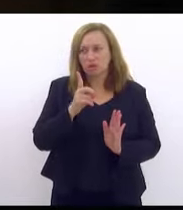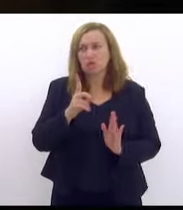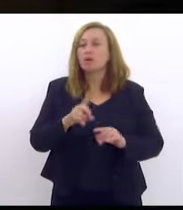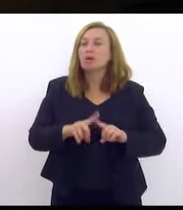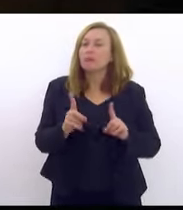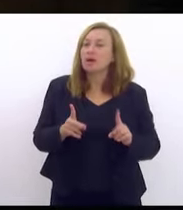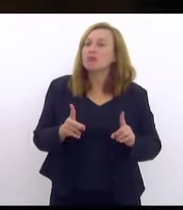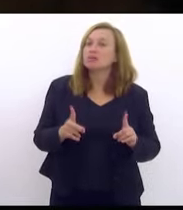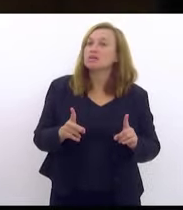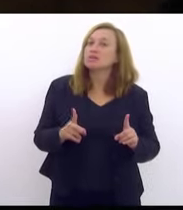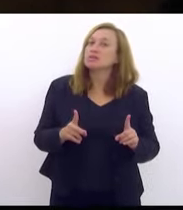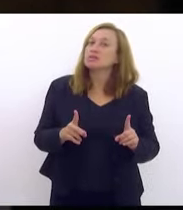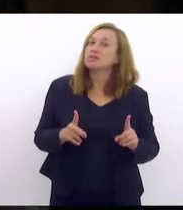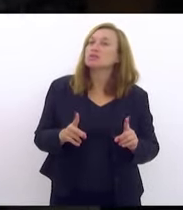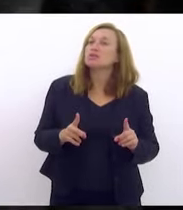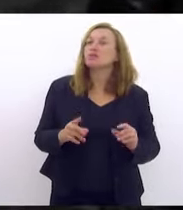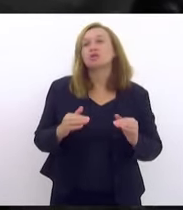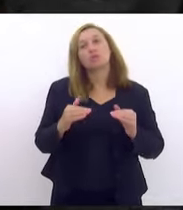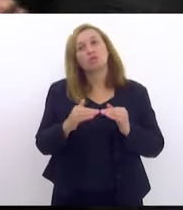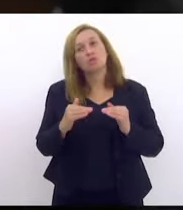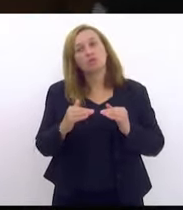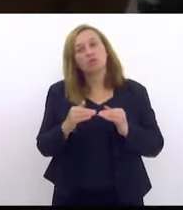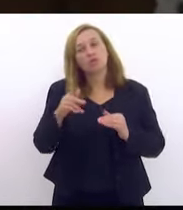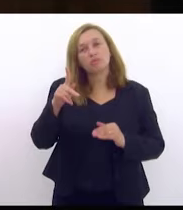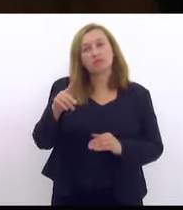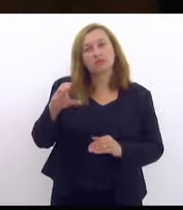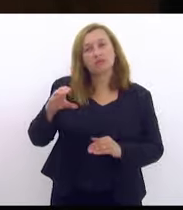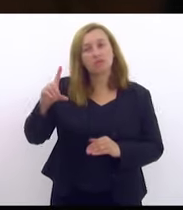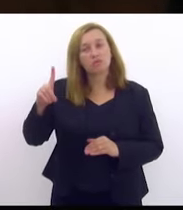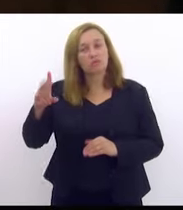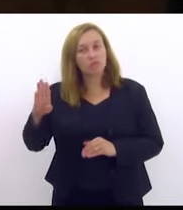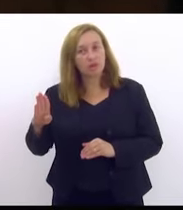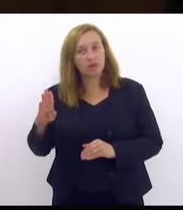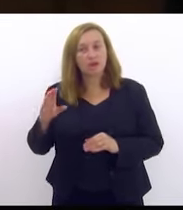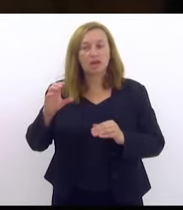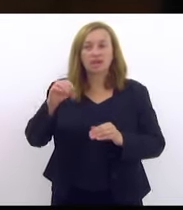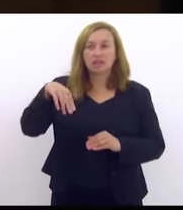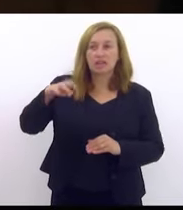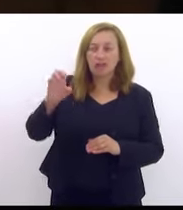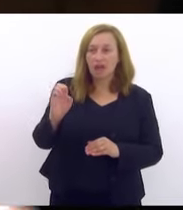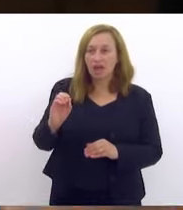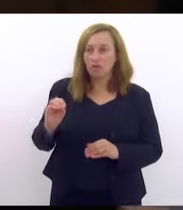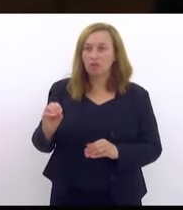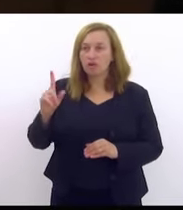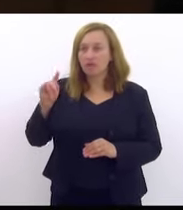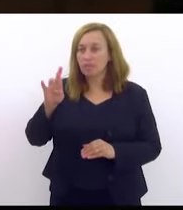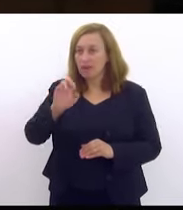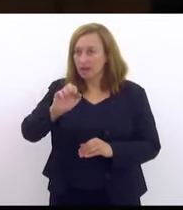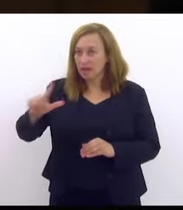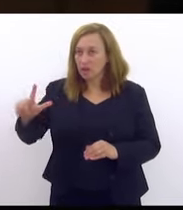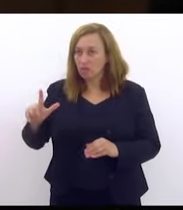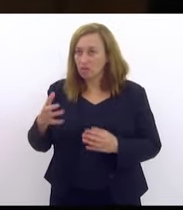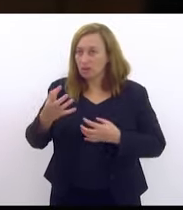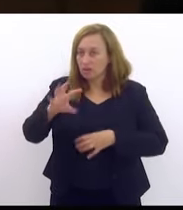que concordamos a bancada do PCdoB, neoliberal, de fatia